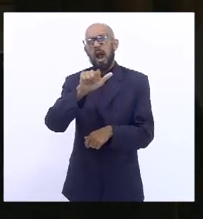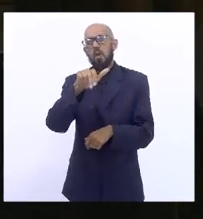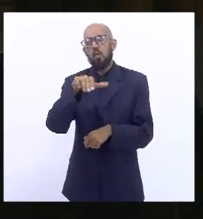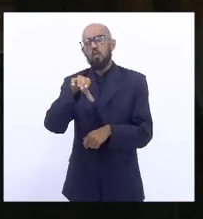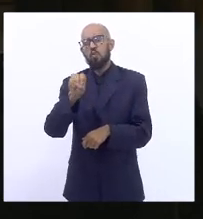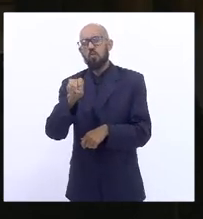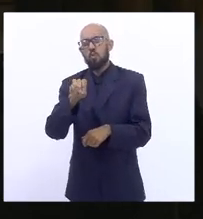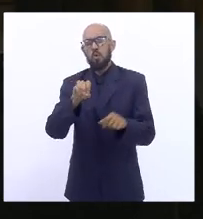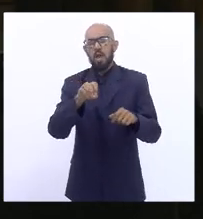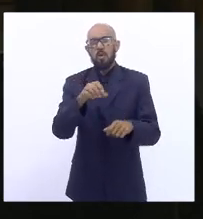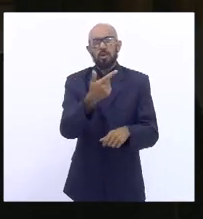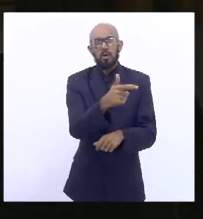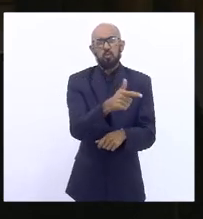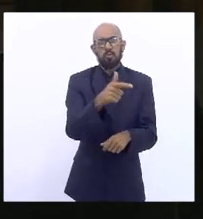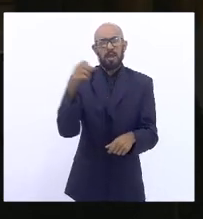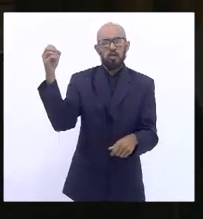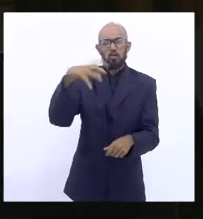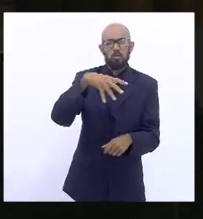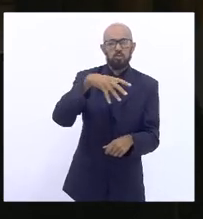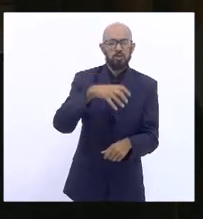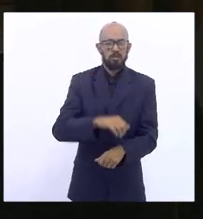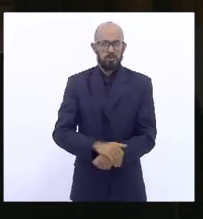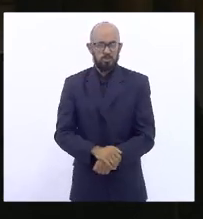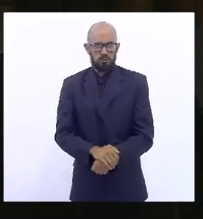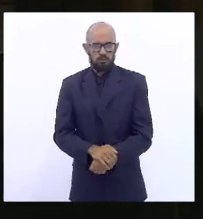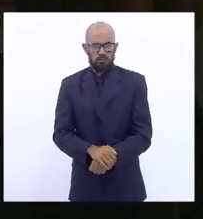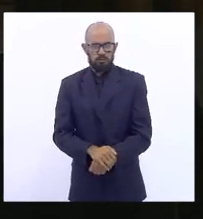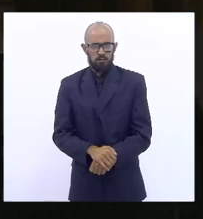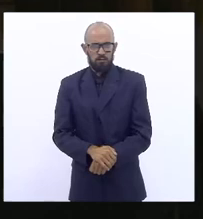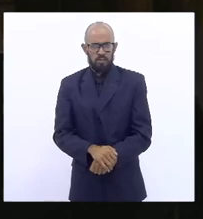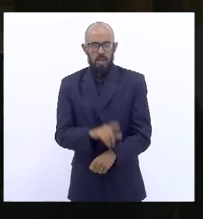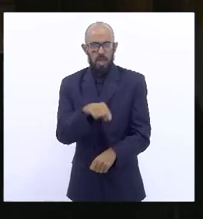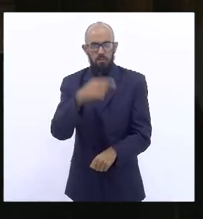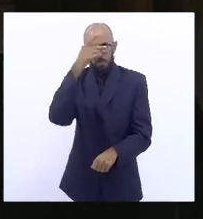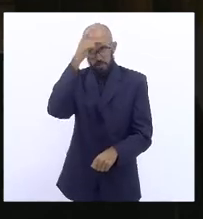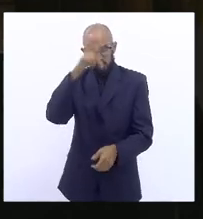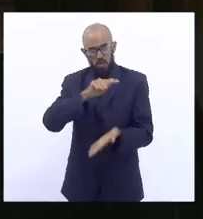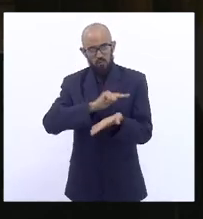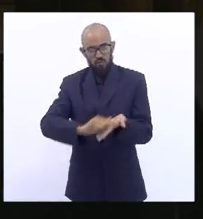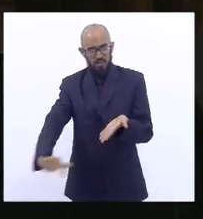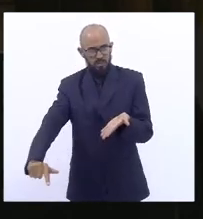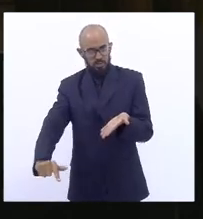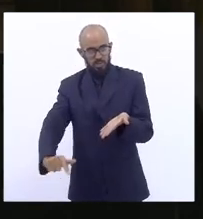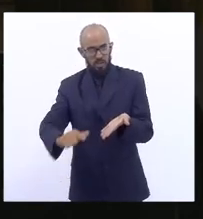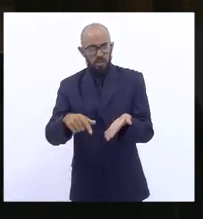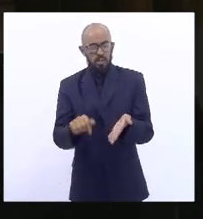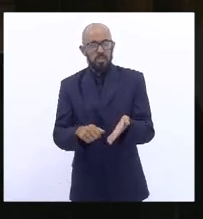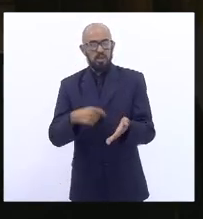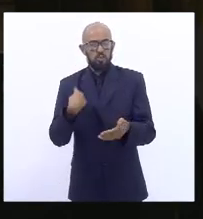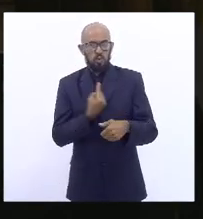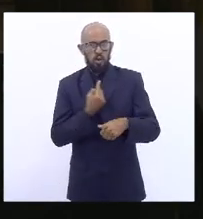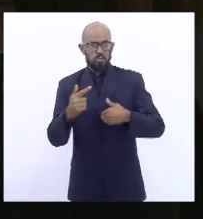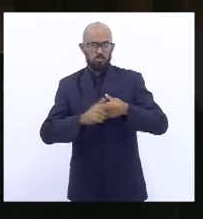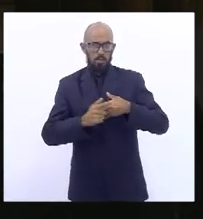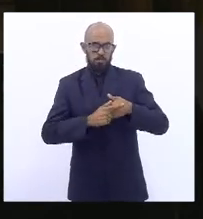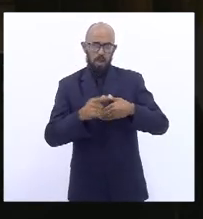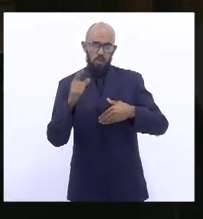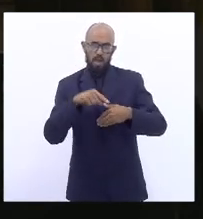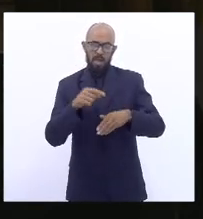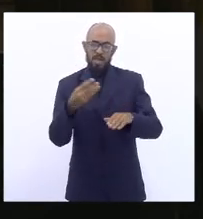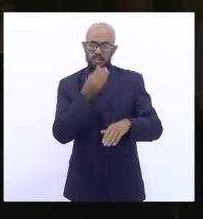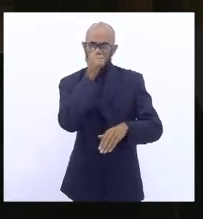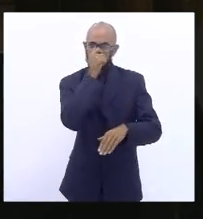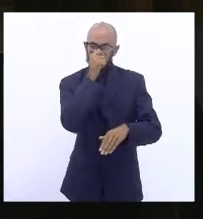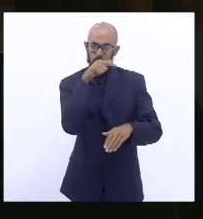aquela pessoa que não tem luz. Aluno é uma pessoa, é uma folha em branco, e o nosso papel é preencher aquela folha em branco, ou seja, é uma visão que tem que